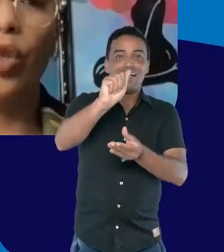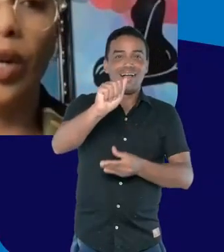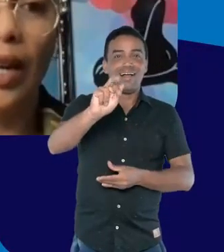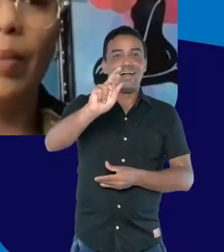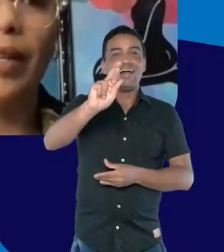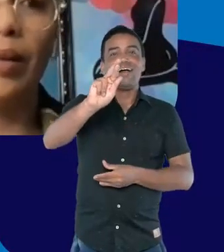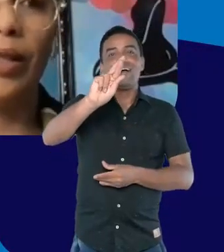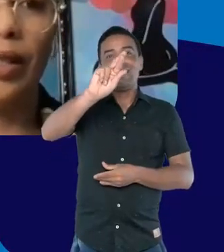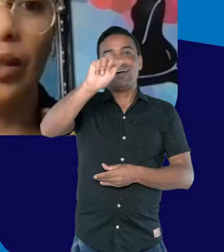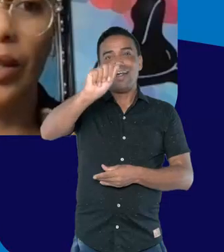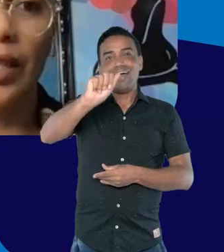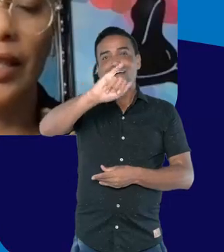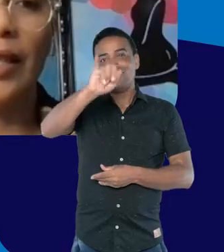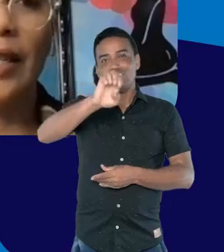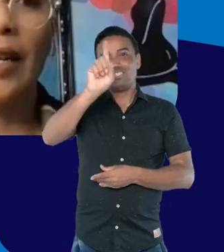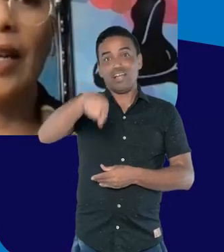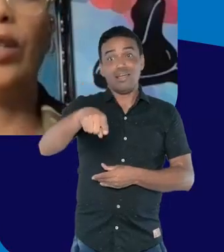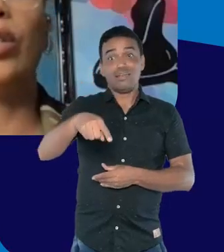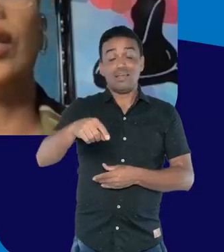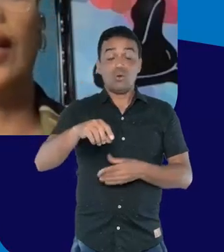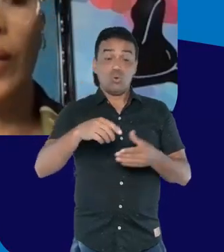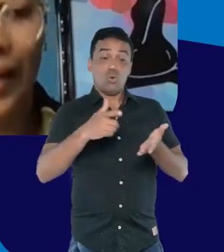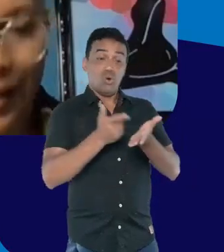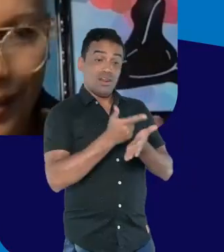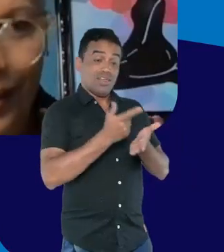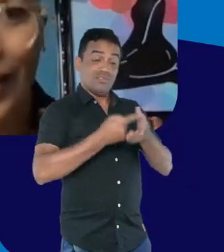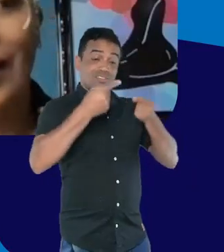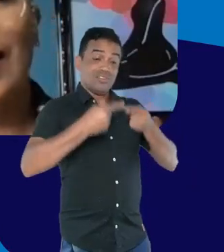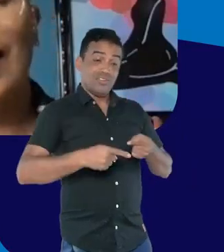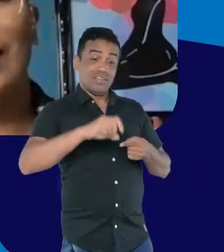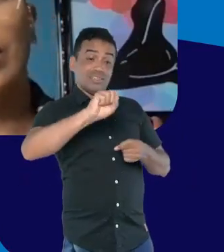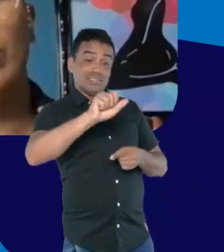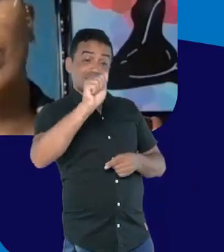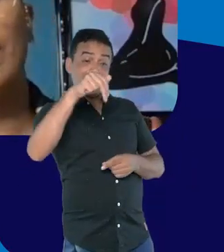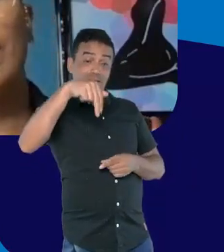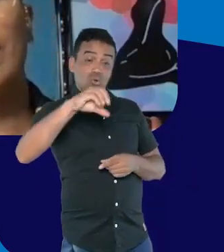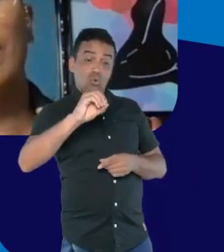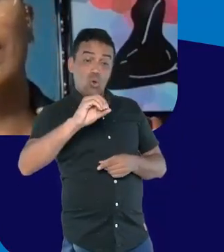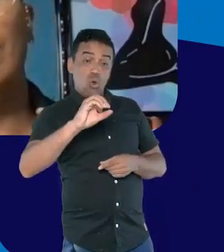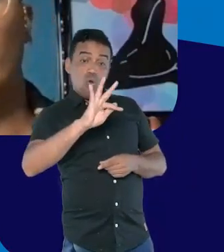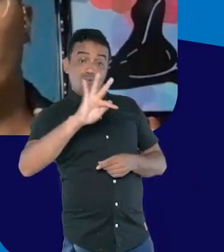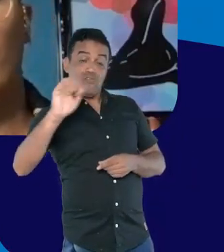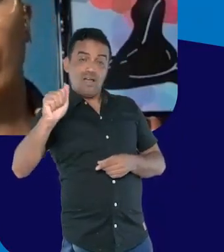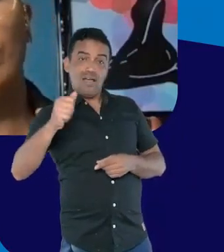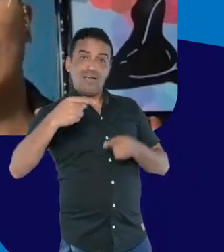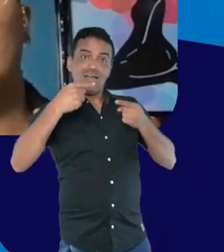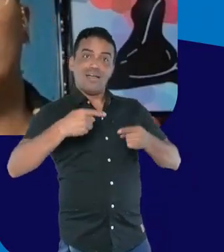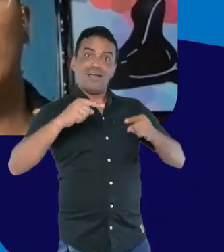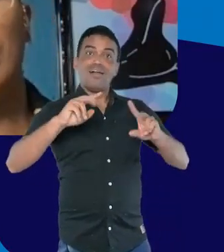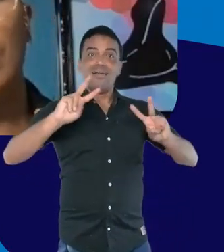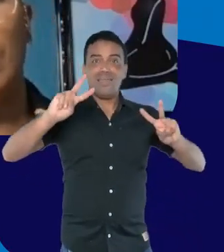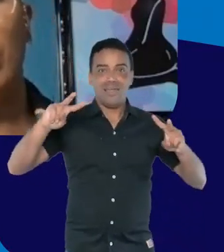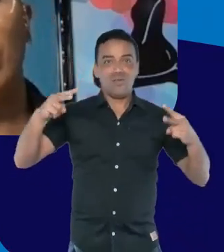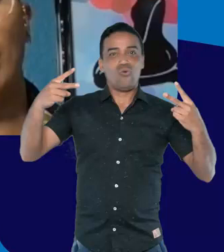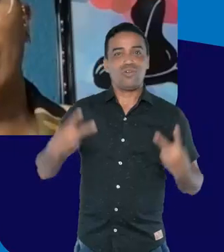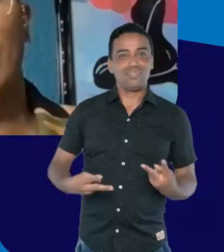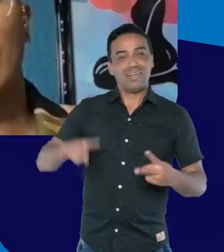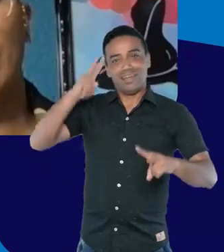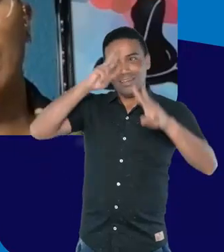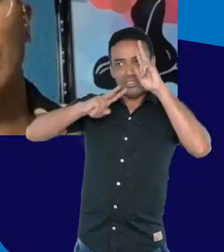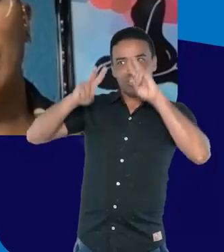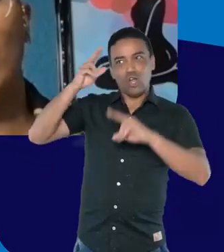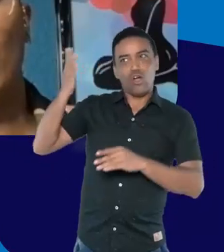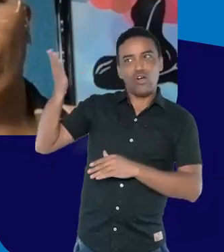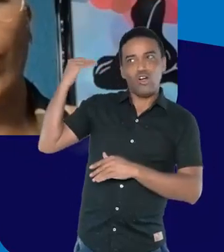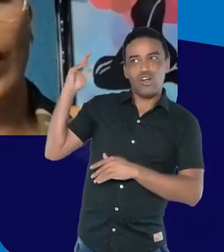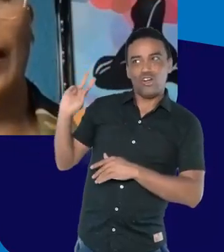inteiro a gente olhar para a nossa história, a gente reconhecer as histórias que não foram contadas, ou as histórias